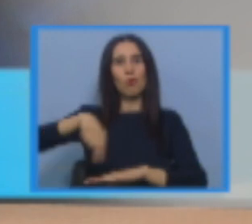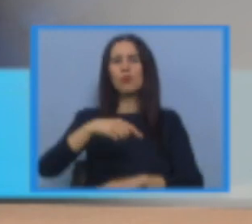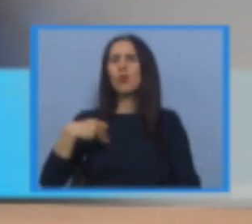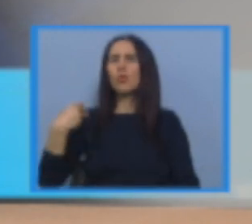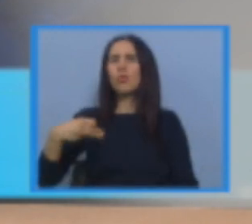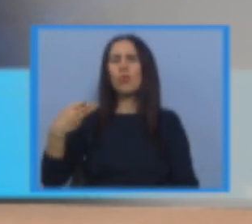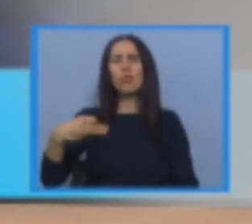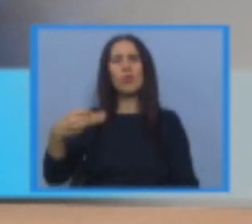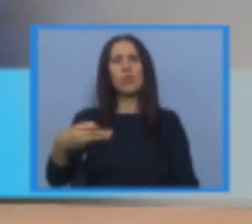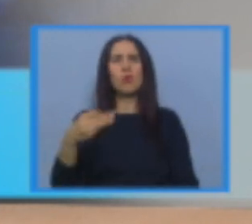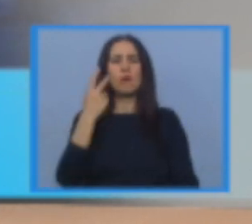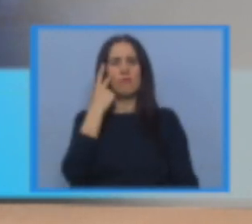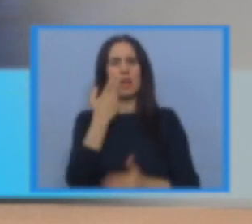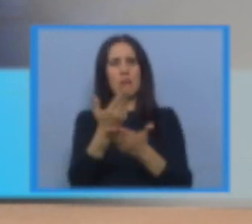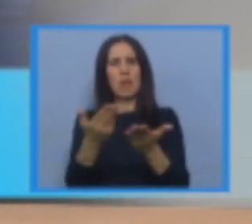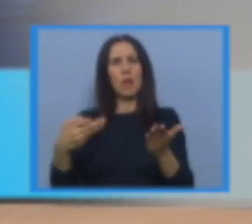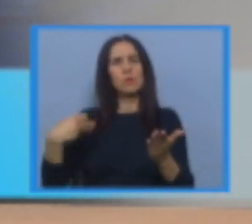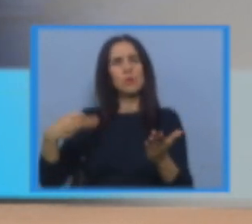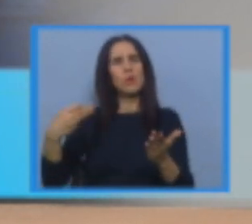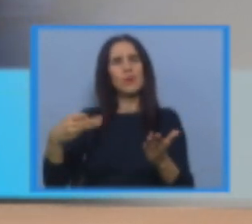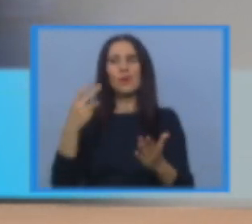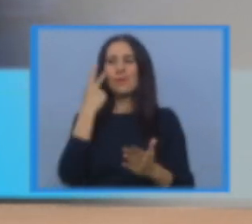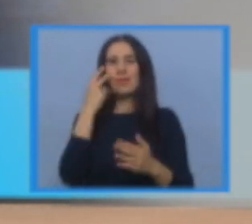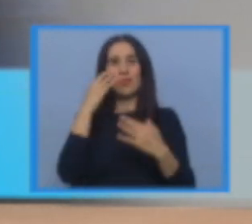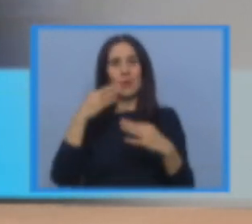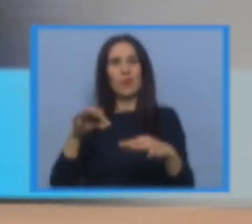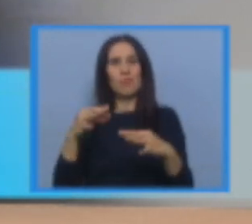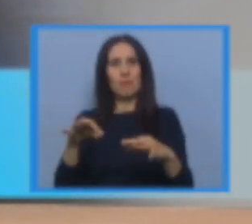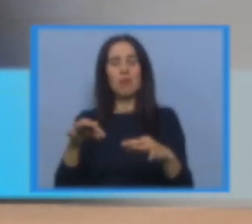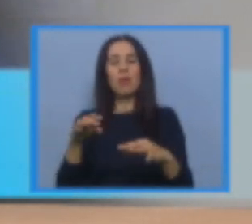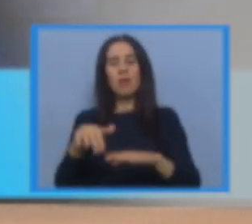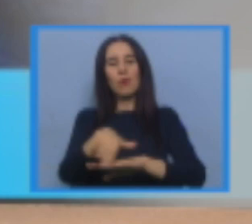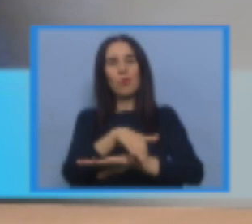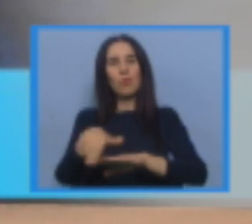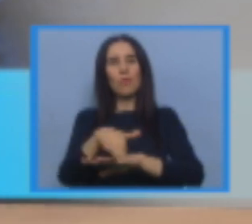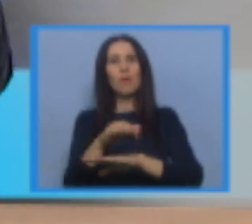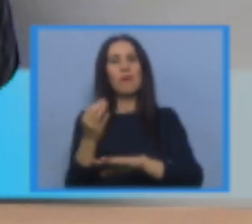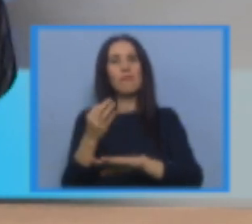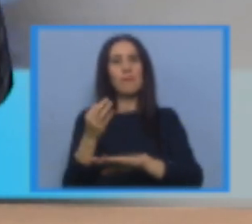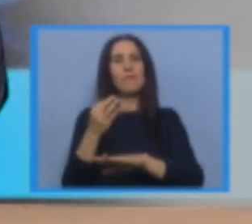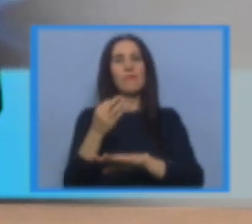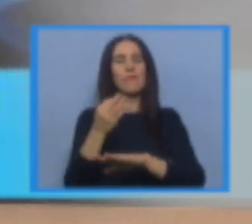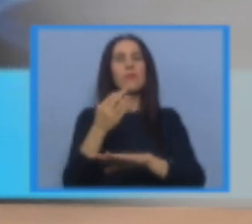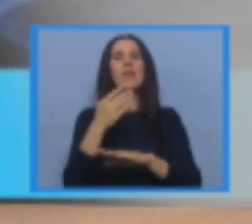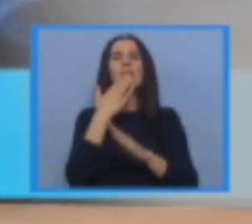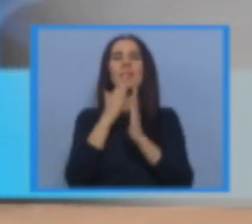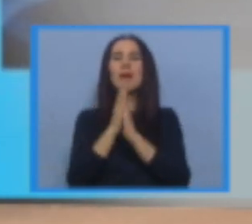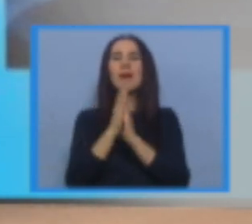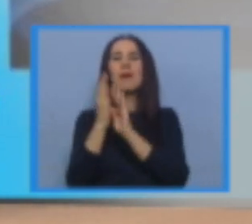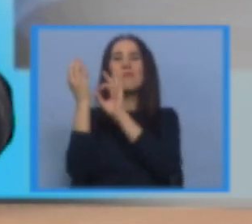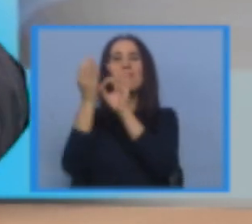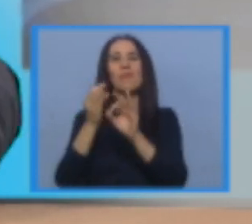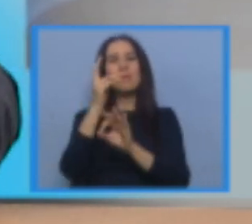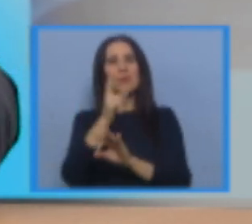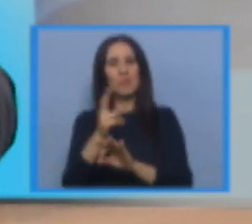os dias, onde vivemos todos os dias a normalidade da nossa vida, que essas ruas, por assim dizer, sejam abençoadas, entre aspas, quer